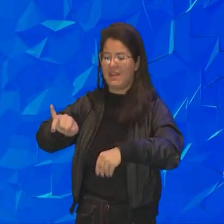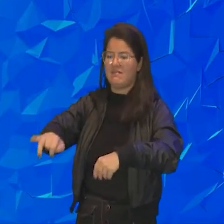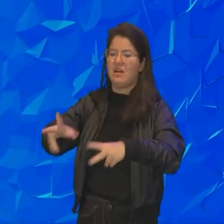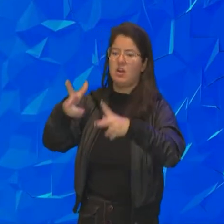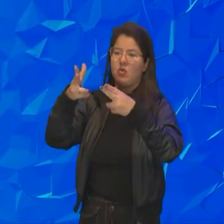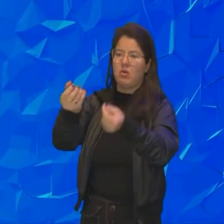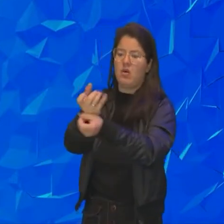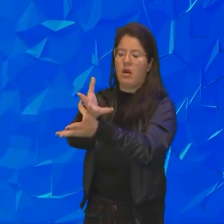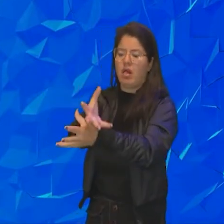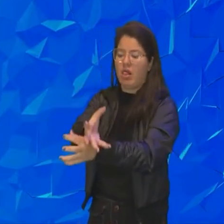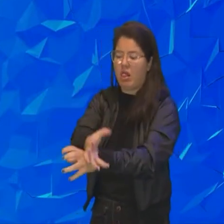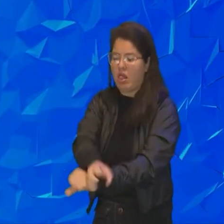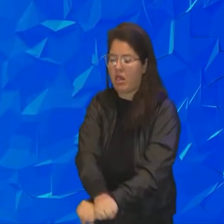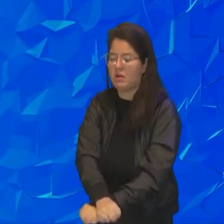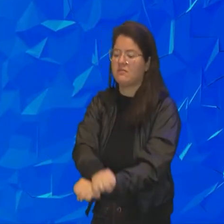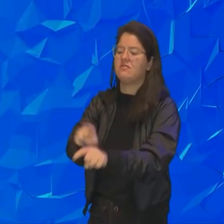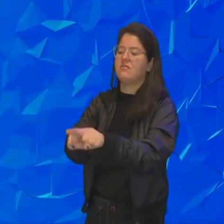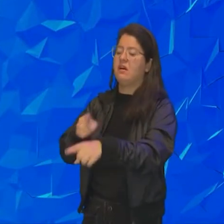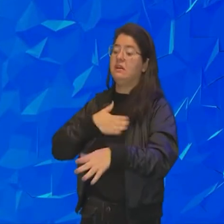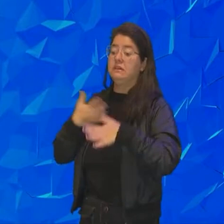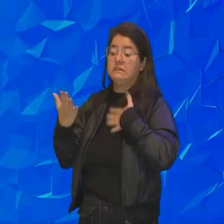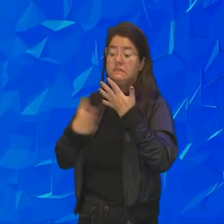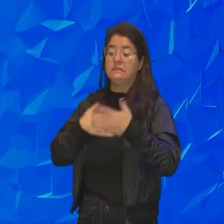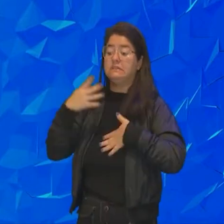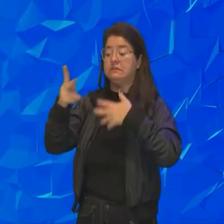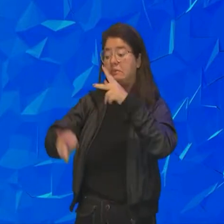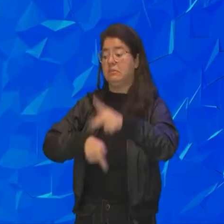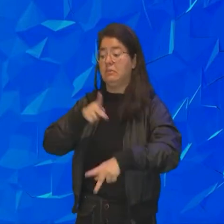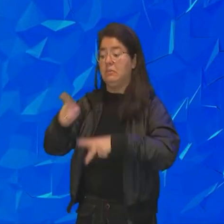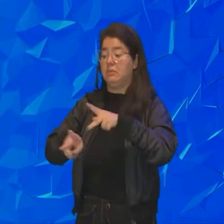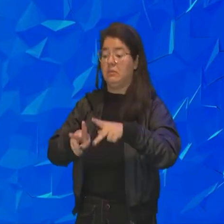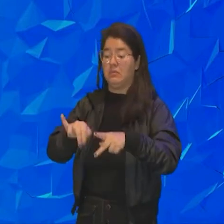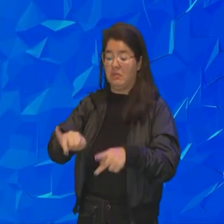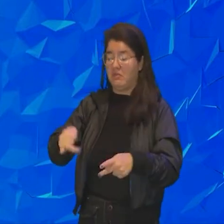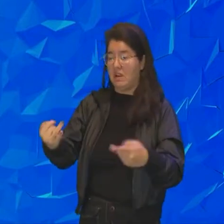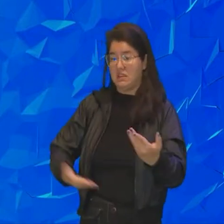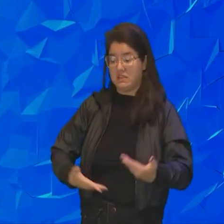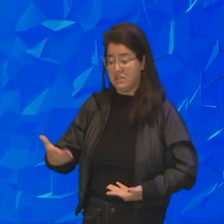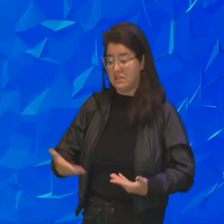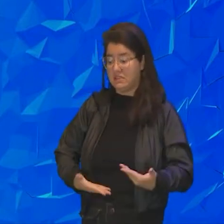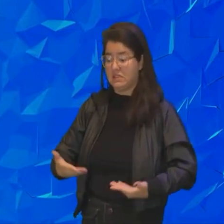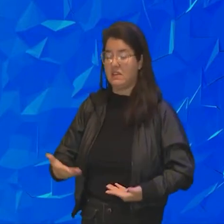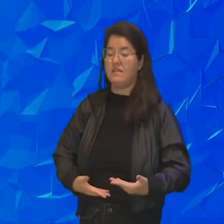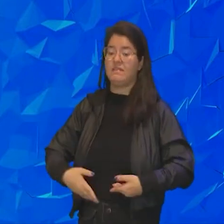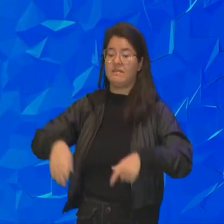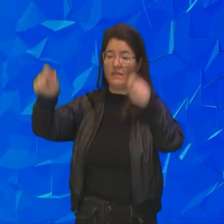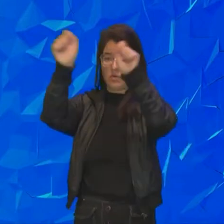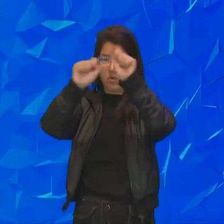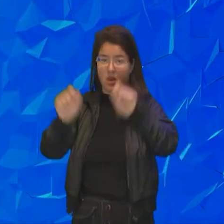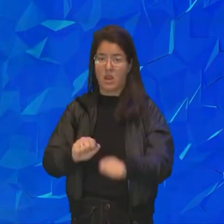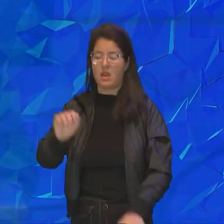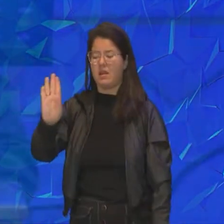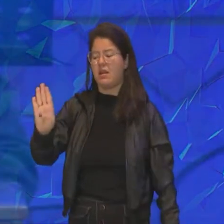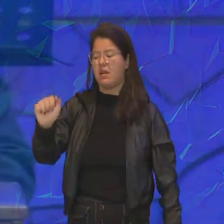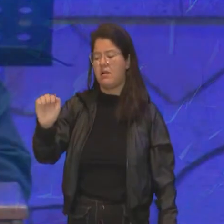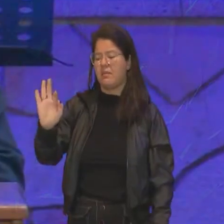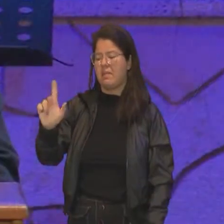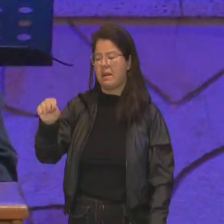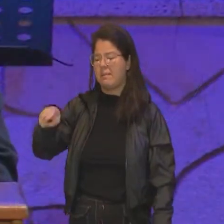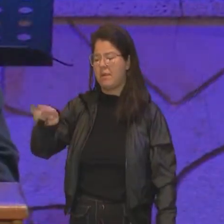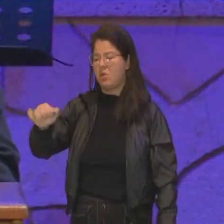um deserto e um espanto. Estas nações servirão ao rei da Babilônia 70 anos.